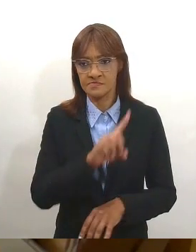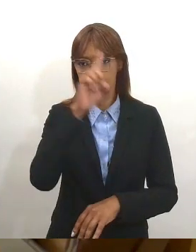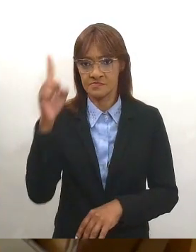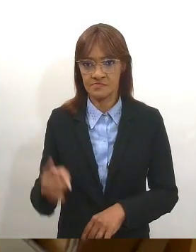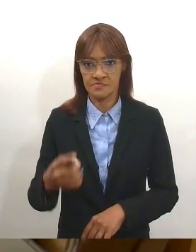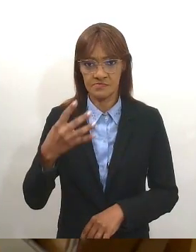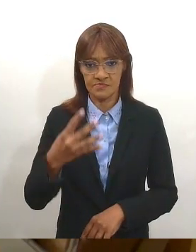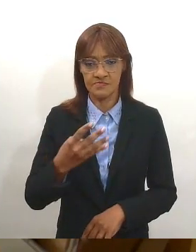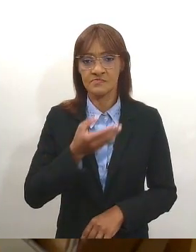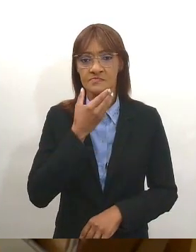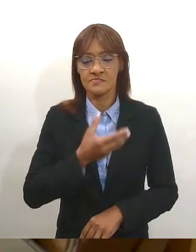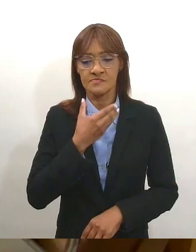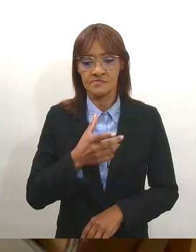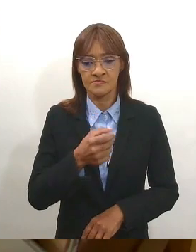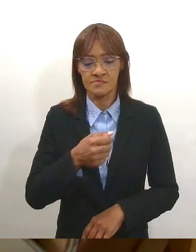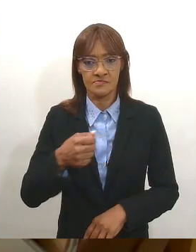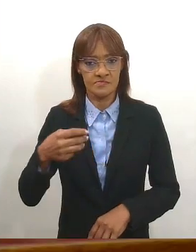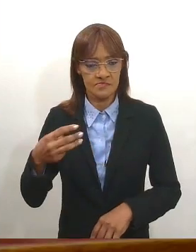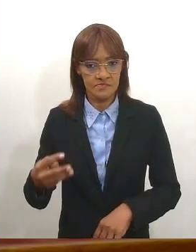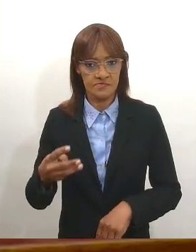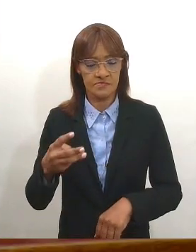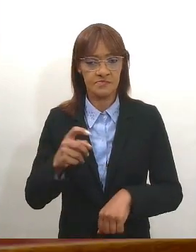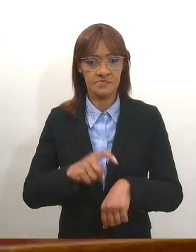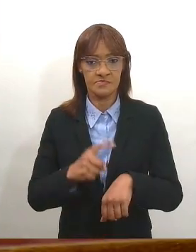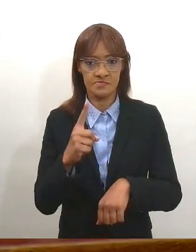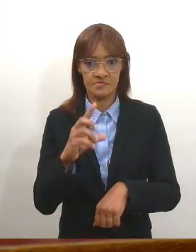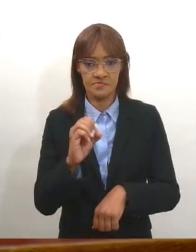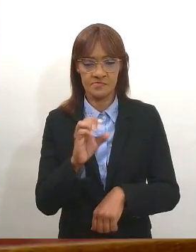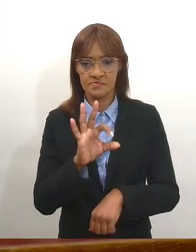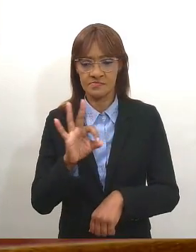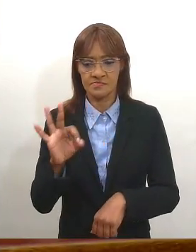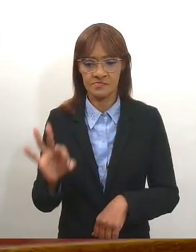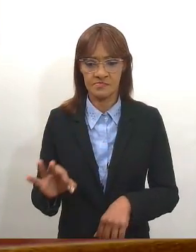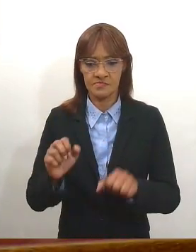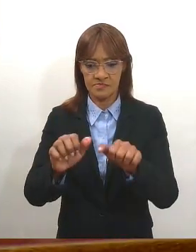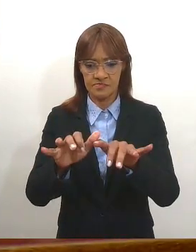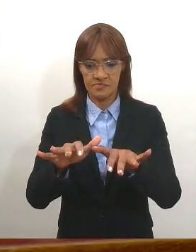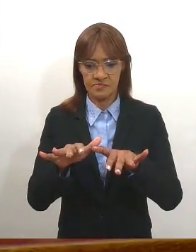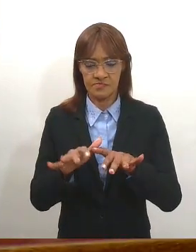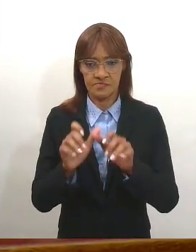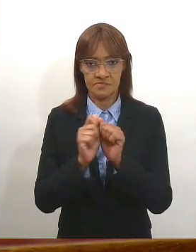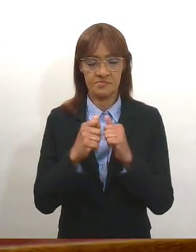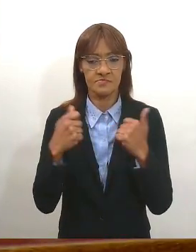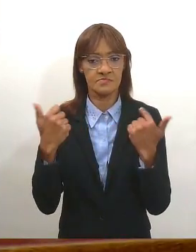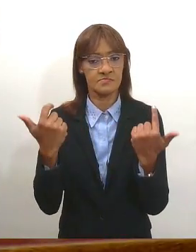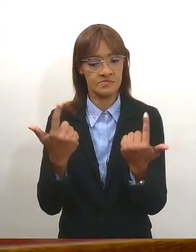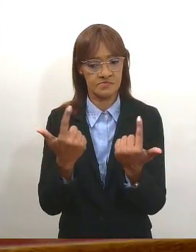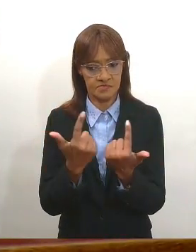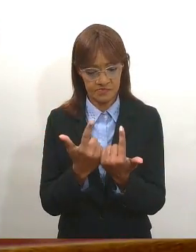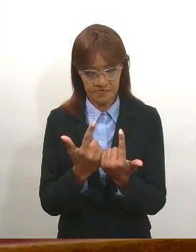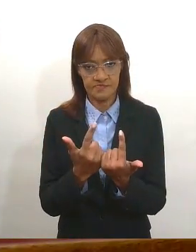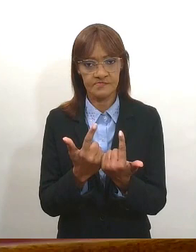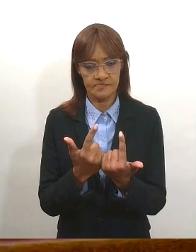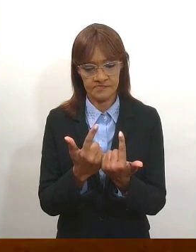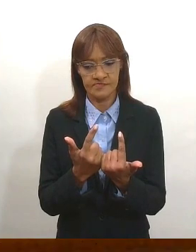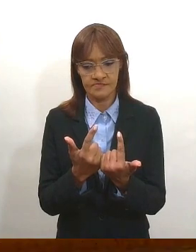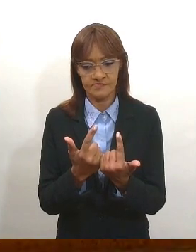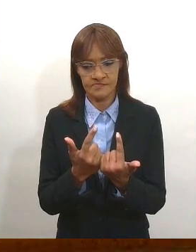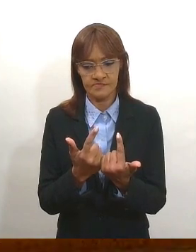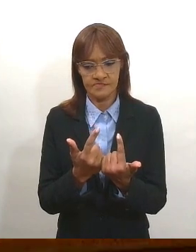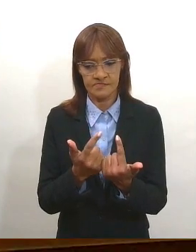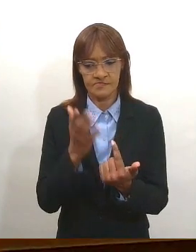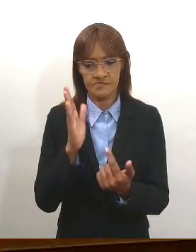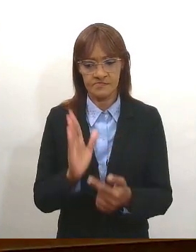Palácio, no plenário Pedro Barreto de Andrade, desta Assembleia Legislativa, com alusão aos 41